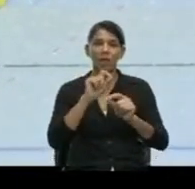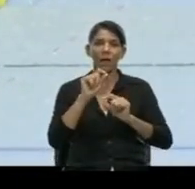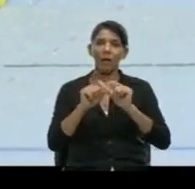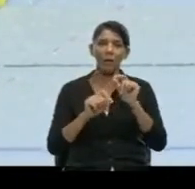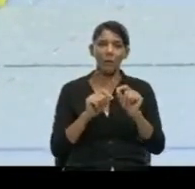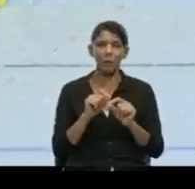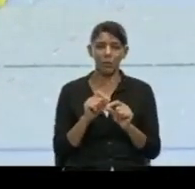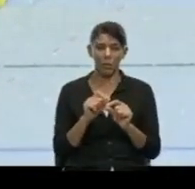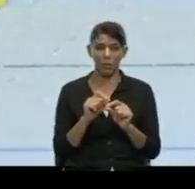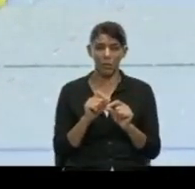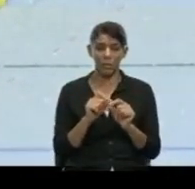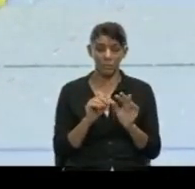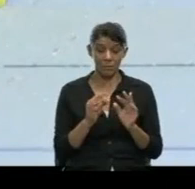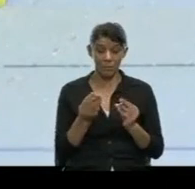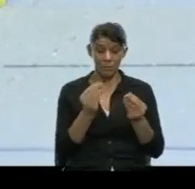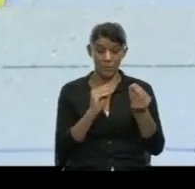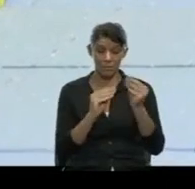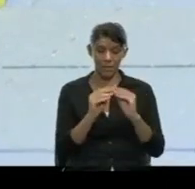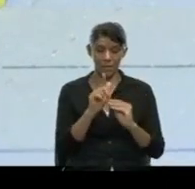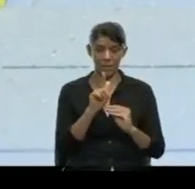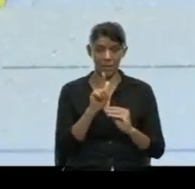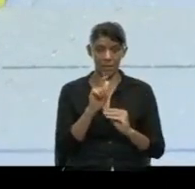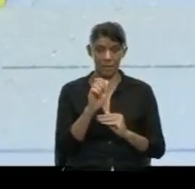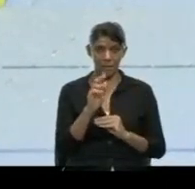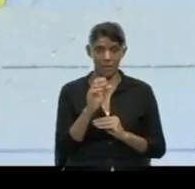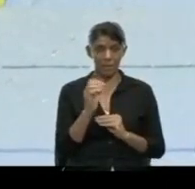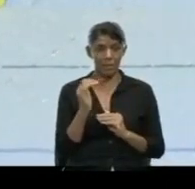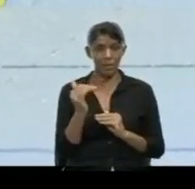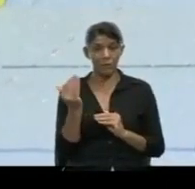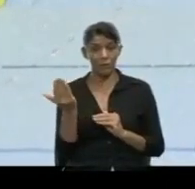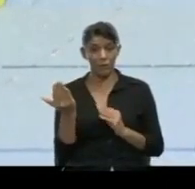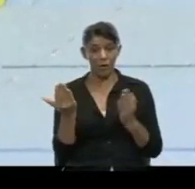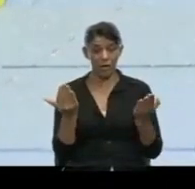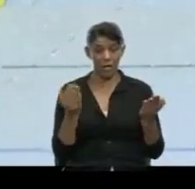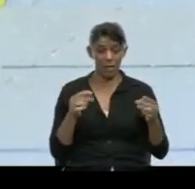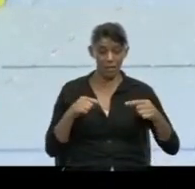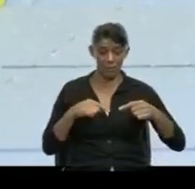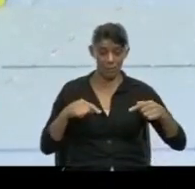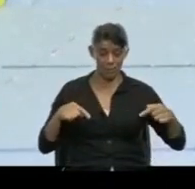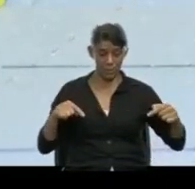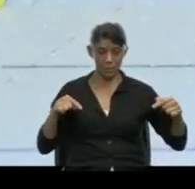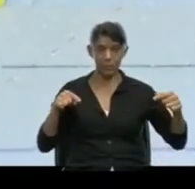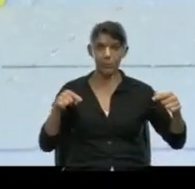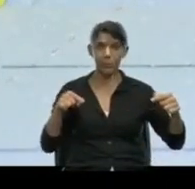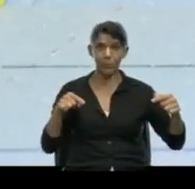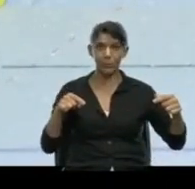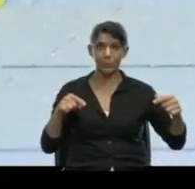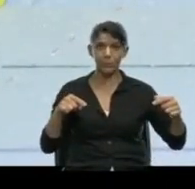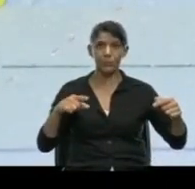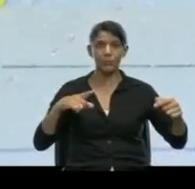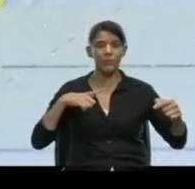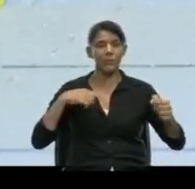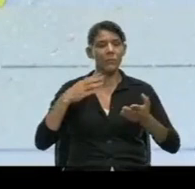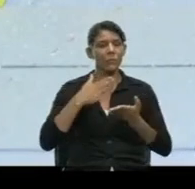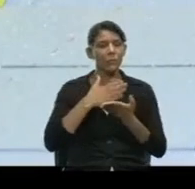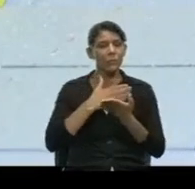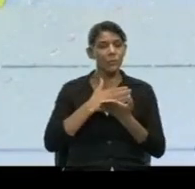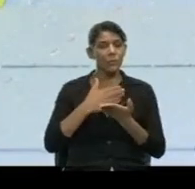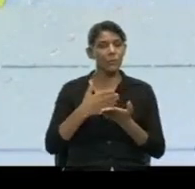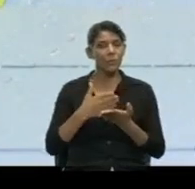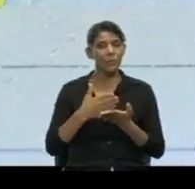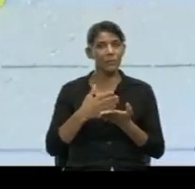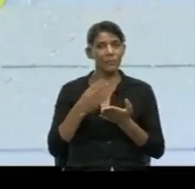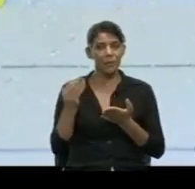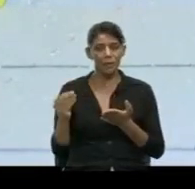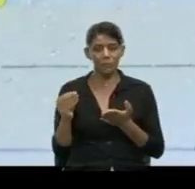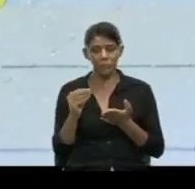então? Monte o gabarito fora, no perímetro, tá? E comece a alocar